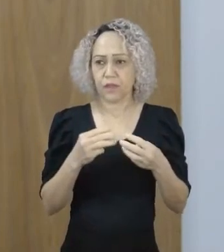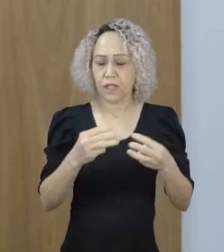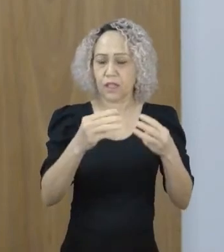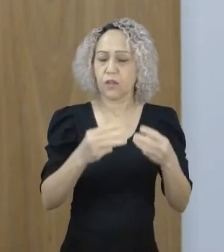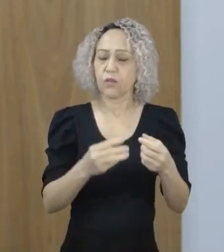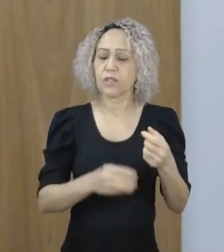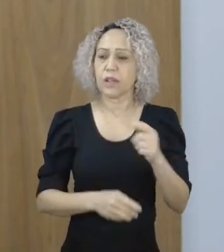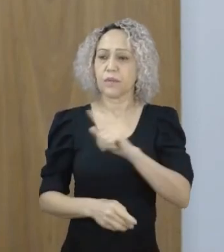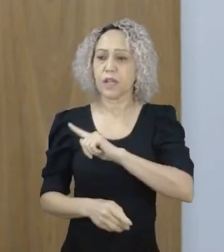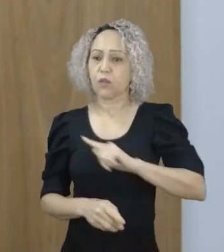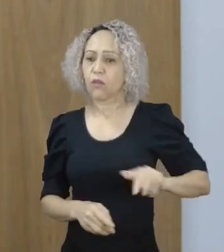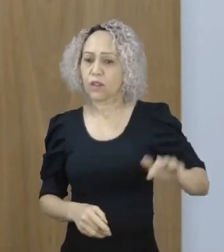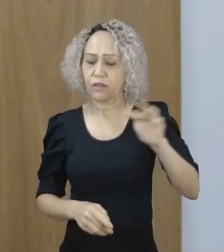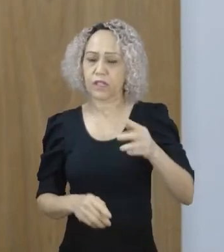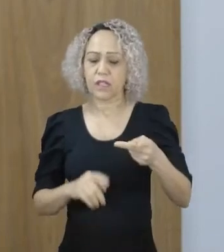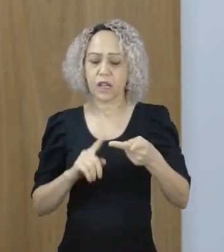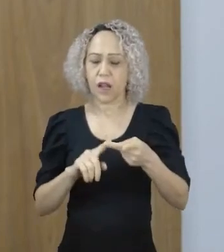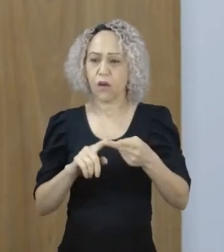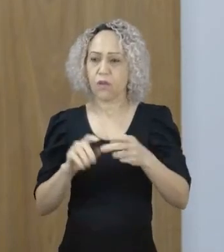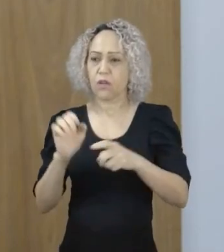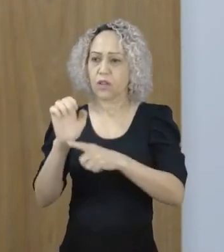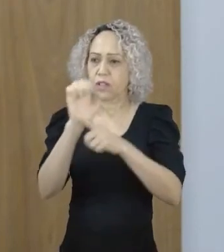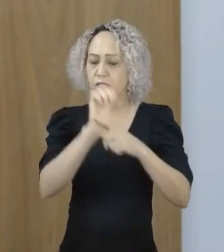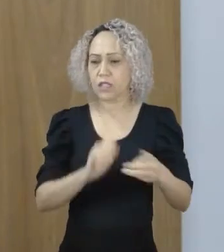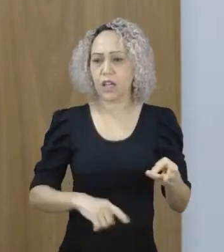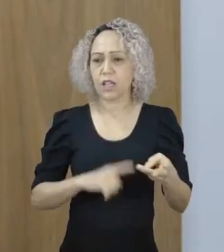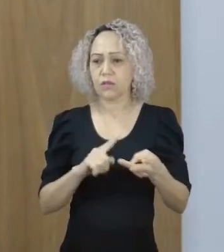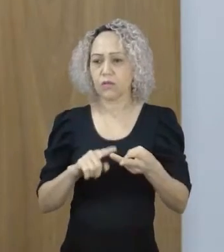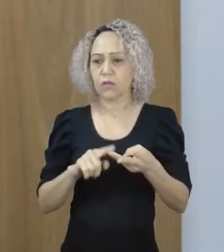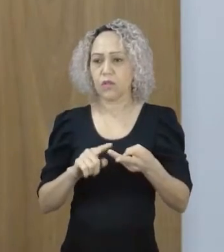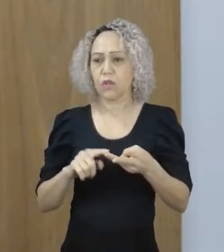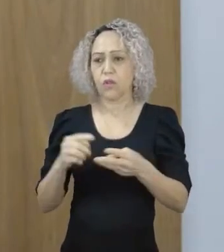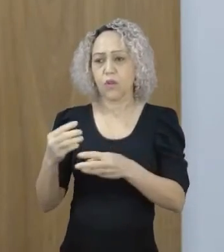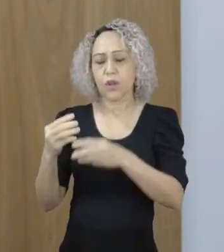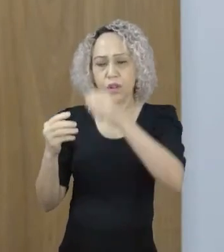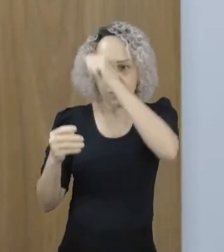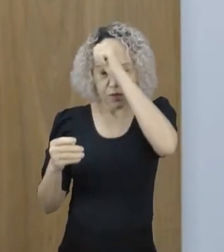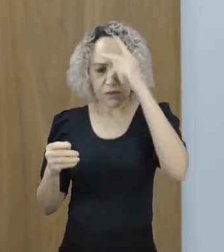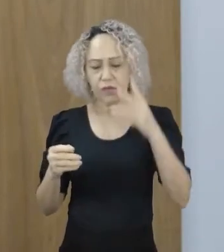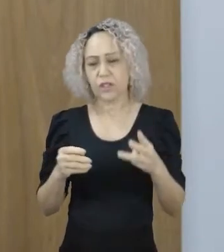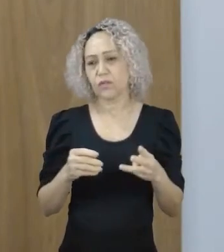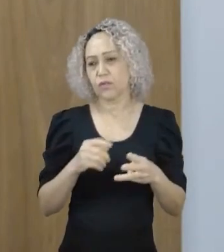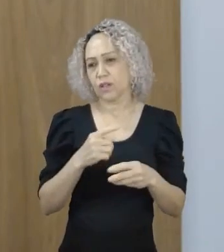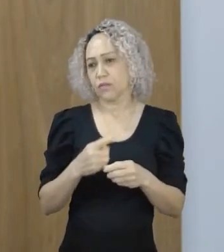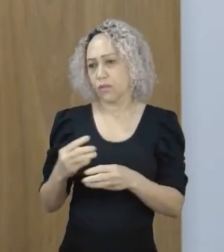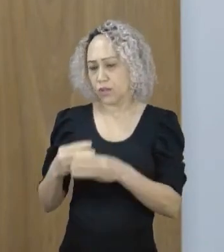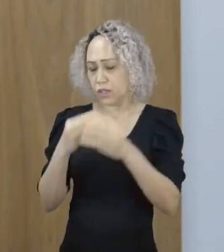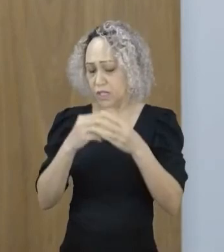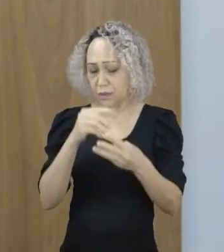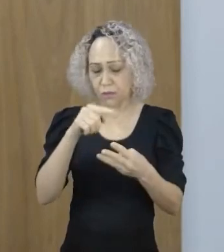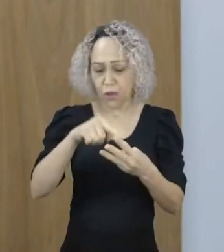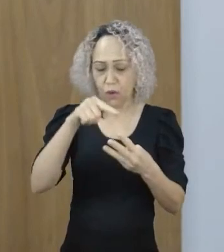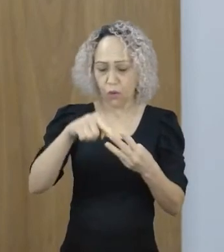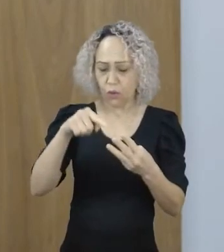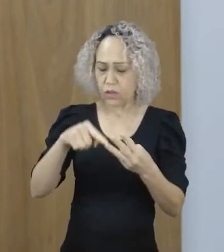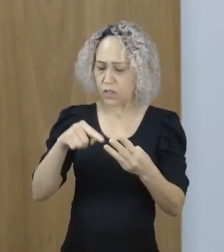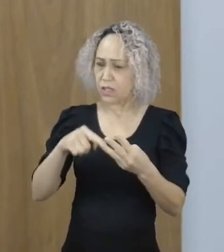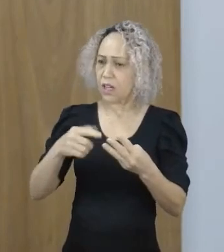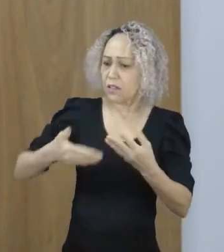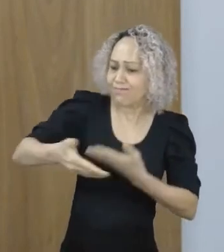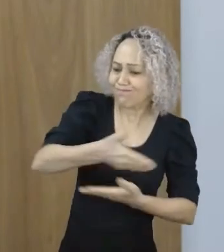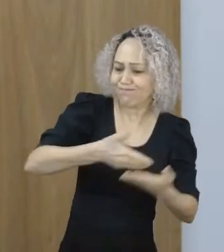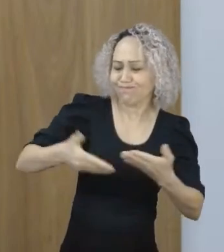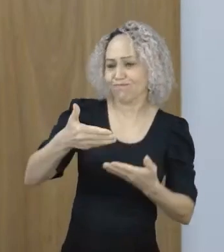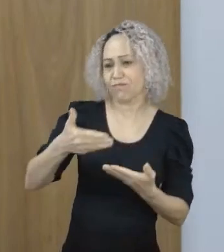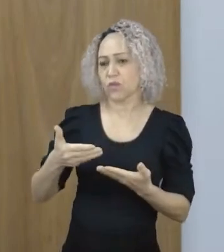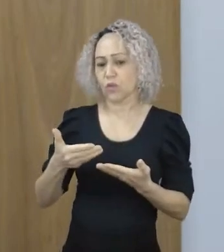estados e a União, o governo federal. Cada um tem uma parcela de responsabilidade e de atribuições. E o Ministério sempre foi o farol